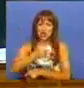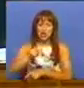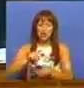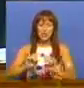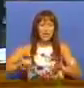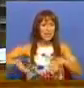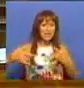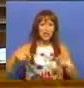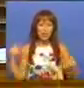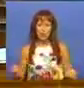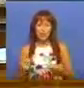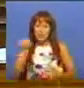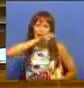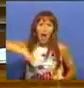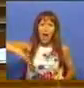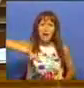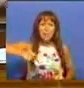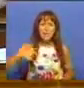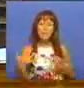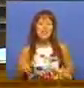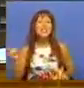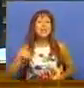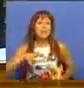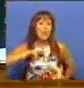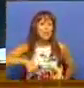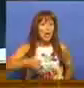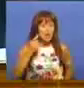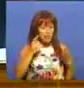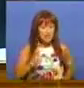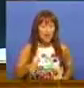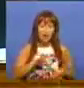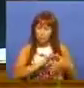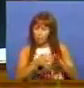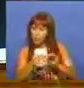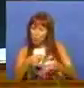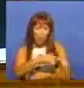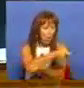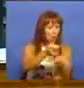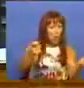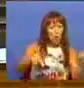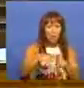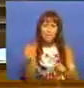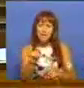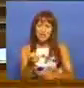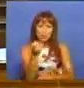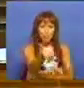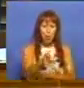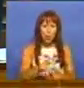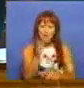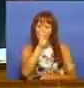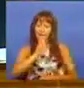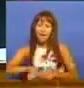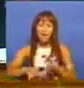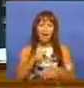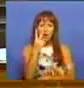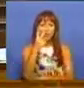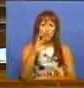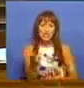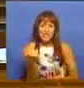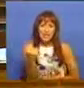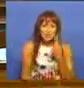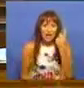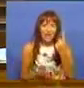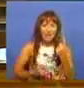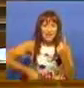e iniciativas de promoção ambiental. Mas também em Portugal há experiências de uma cadeia de distribuição que em poucos meses, com a aplicação de 2 cêntimos em